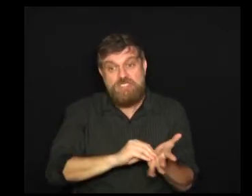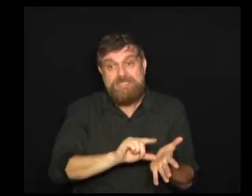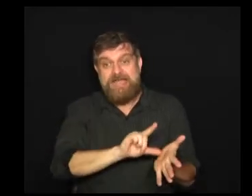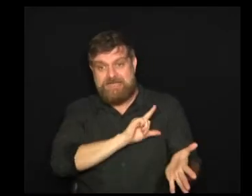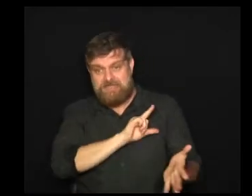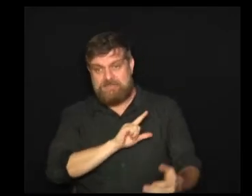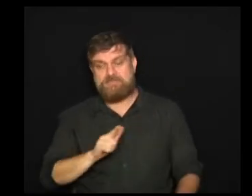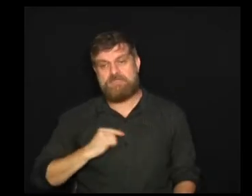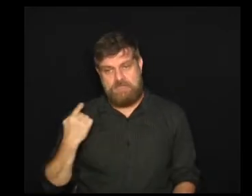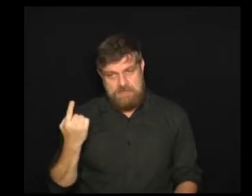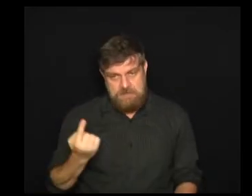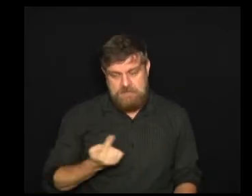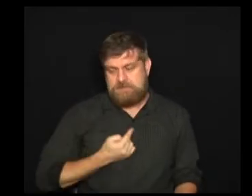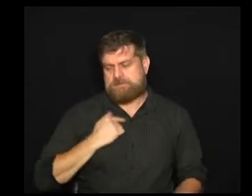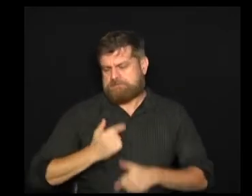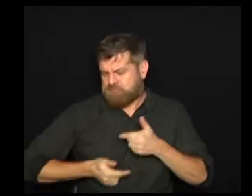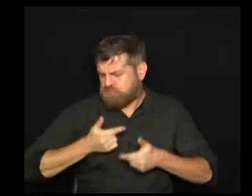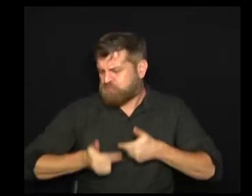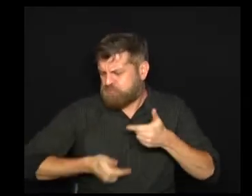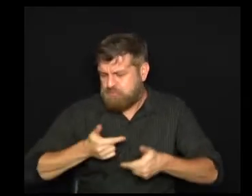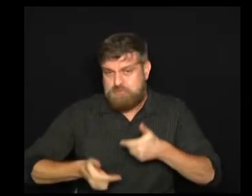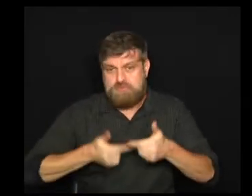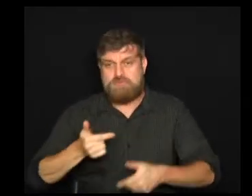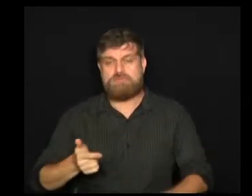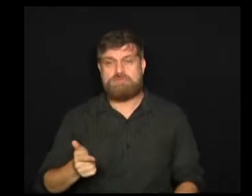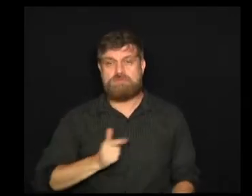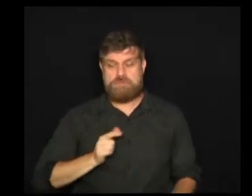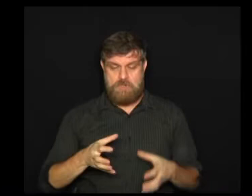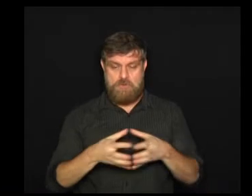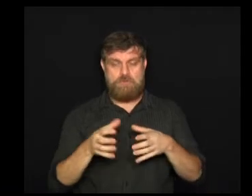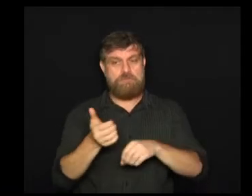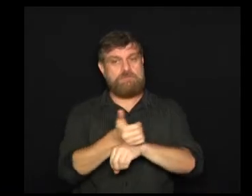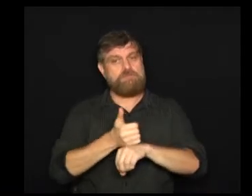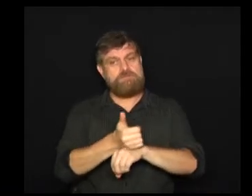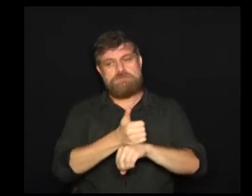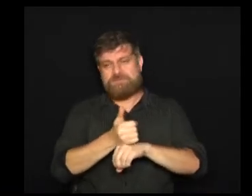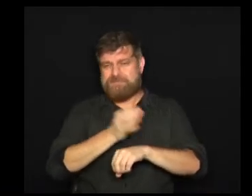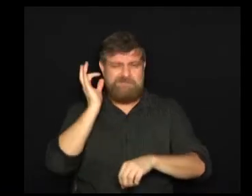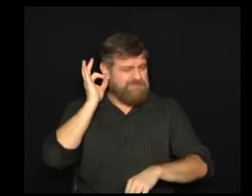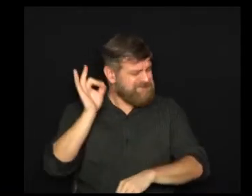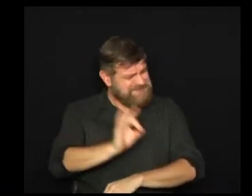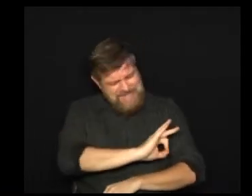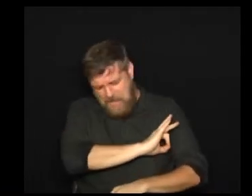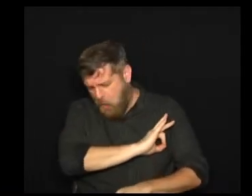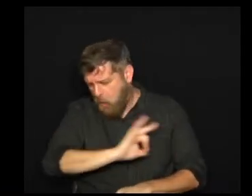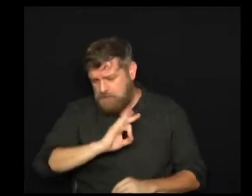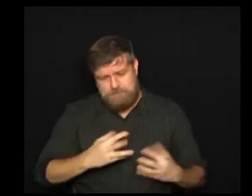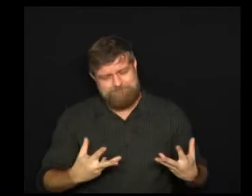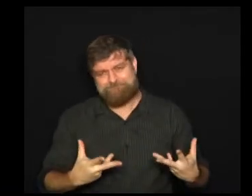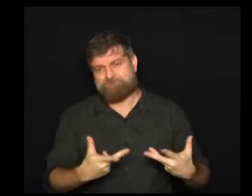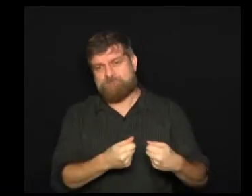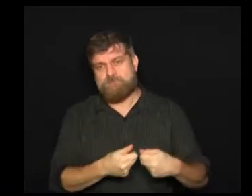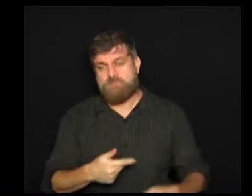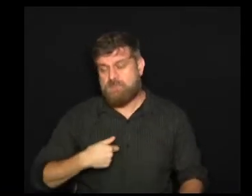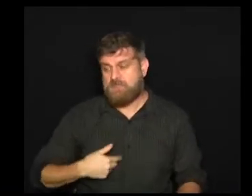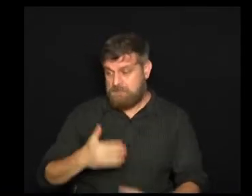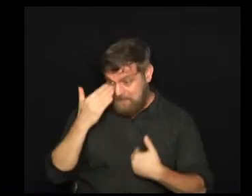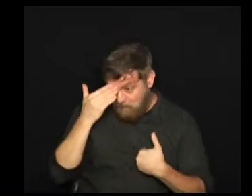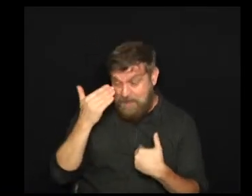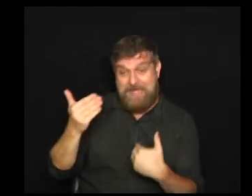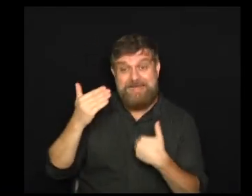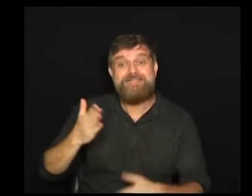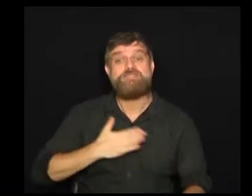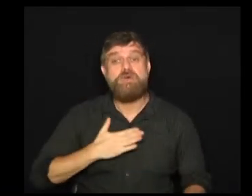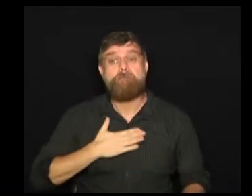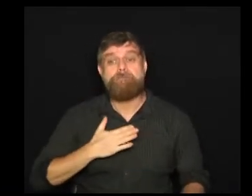nós temos dado conta aí, graças à equipe que nós temos, que é uma equipe formidável. Eu já deixo aqui os meus agradecimentos a toda a